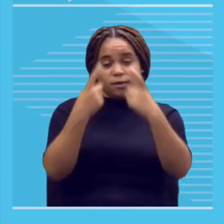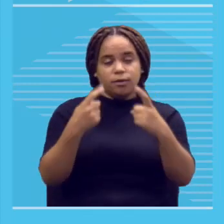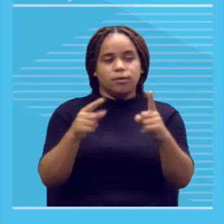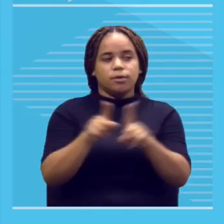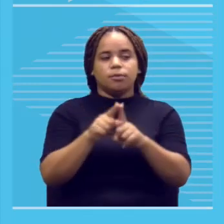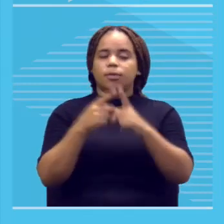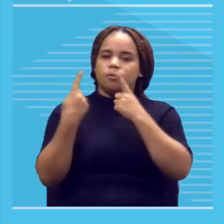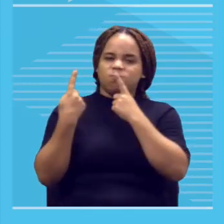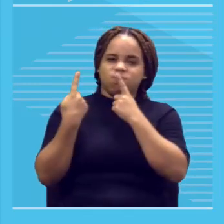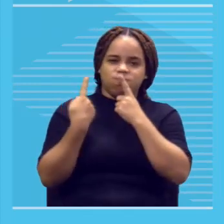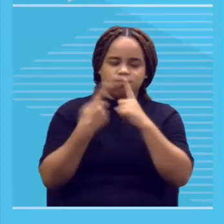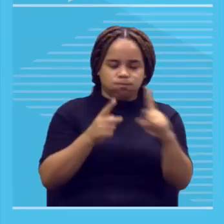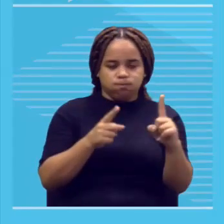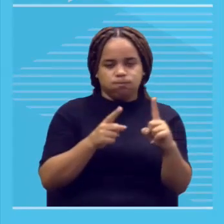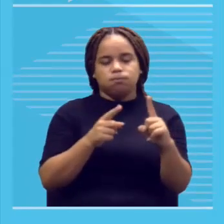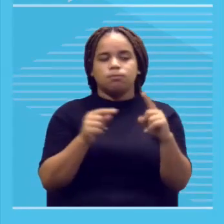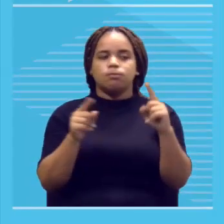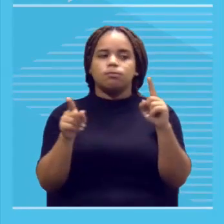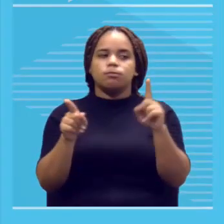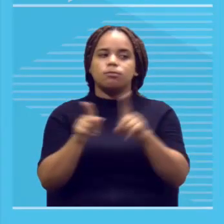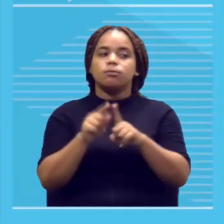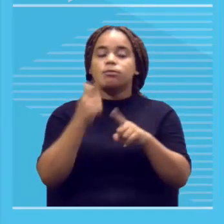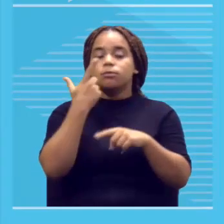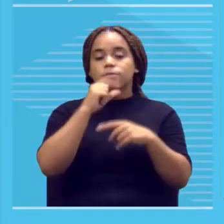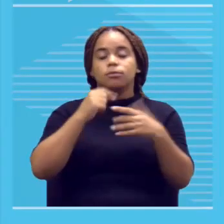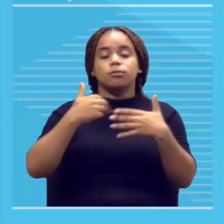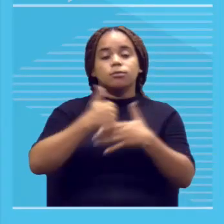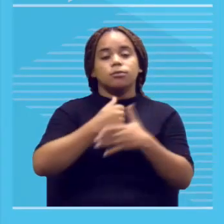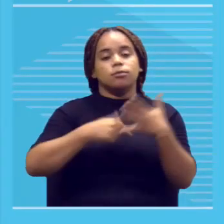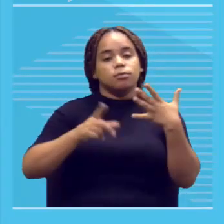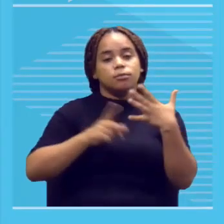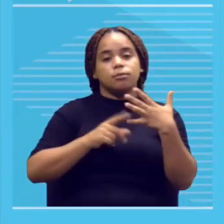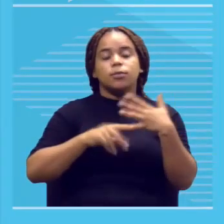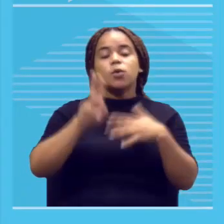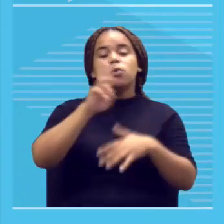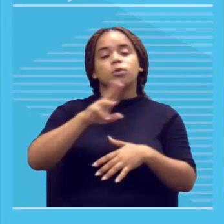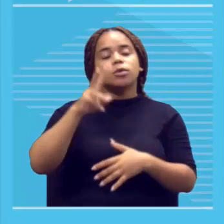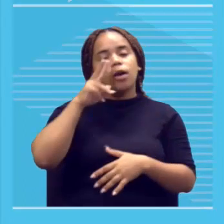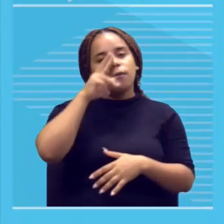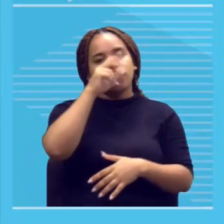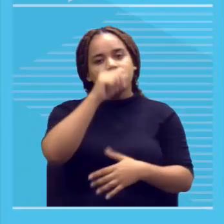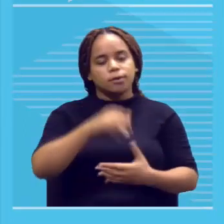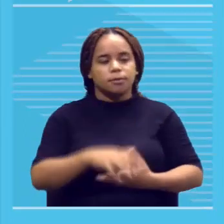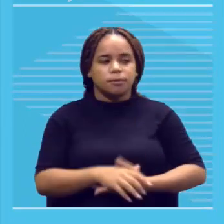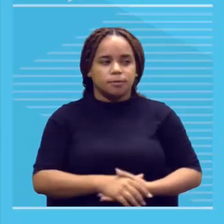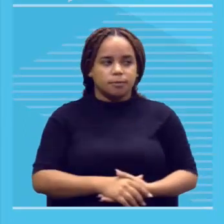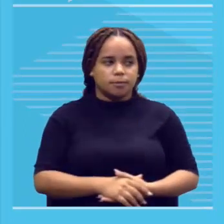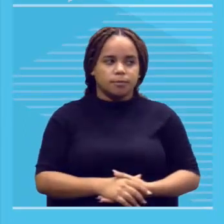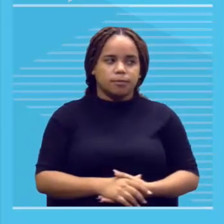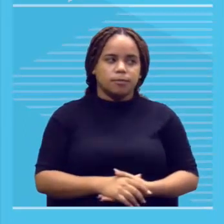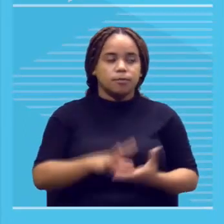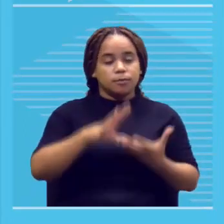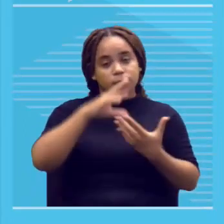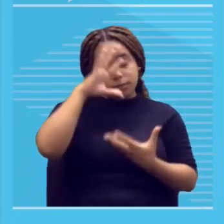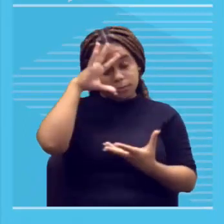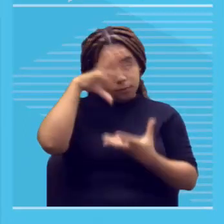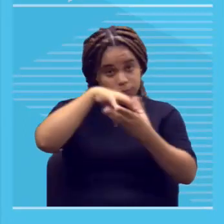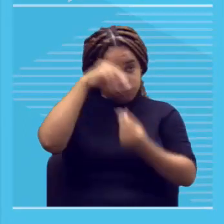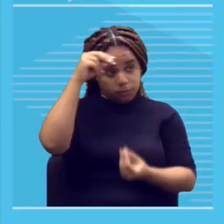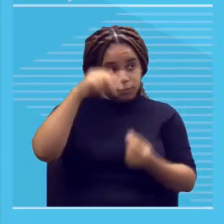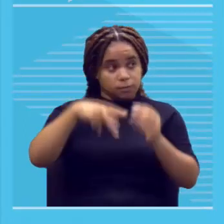insulta quem é moralmente baixo usa força tá bom espiritismo